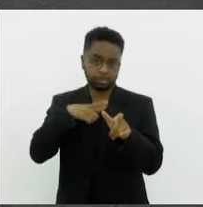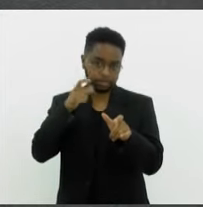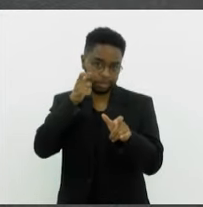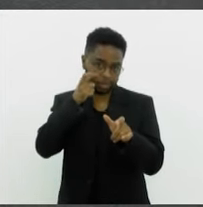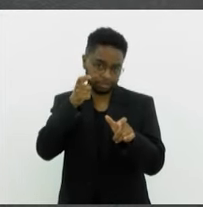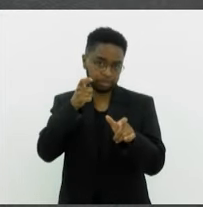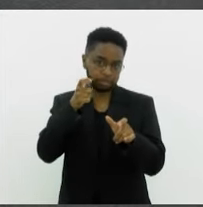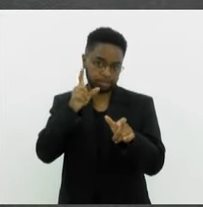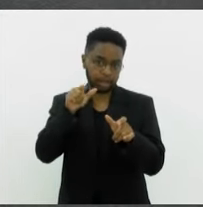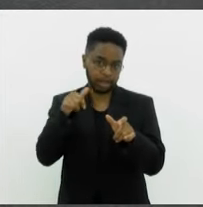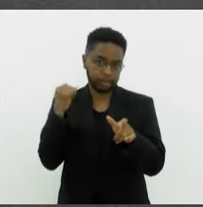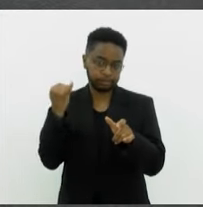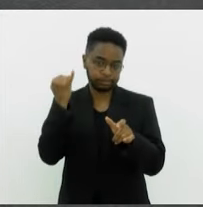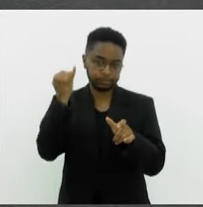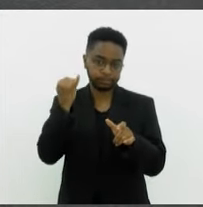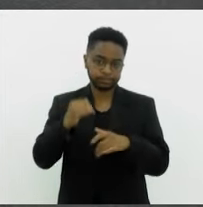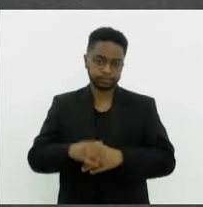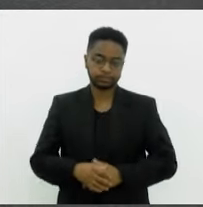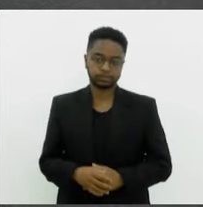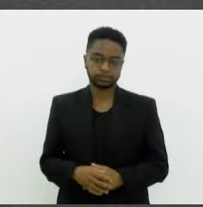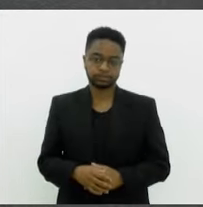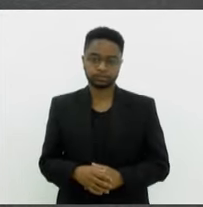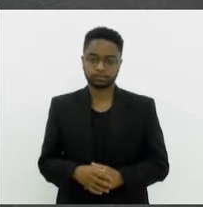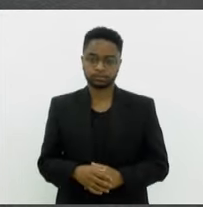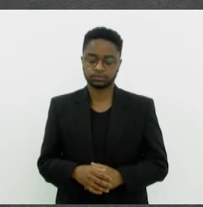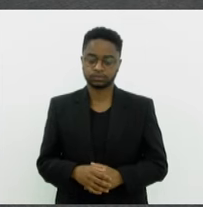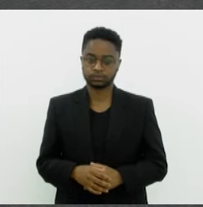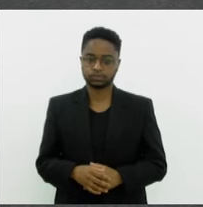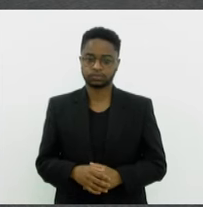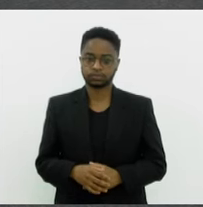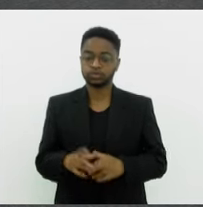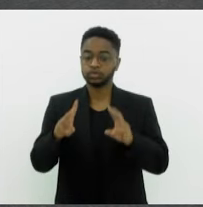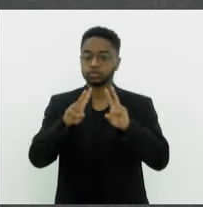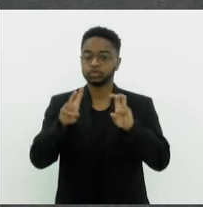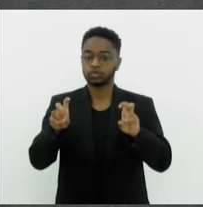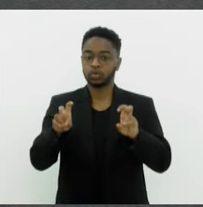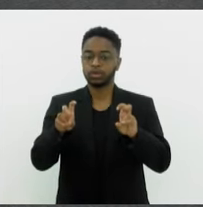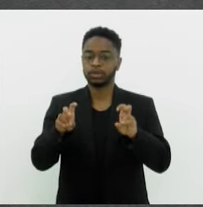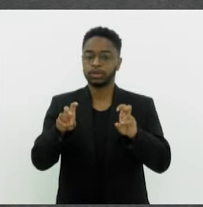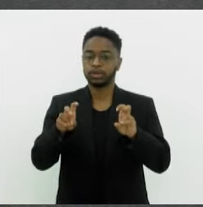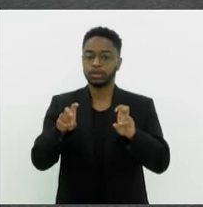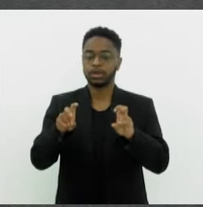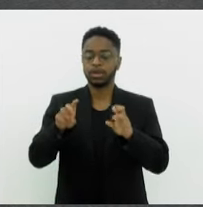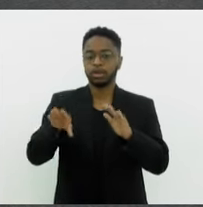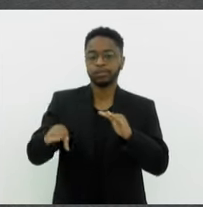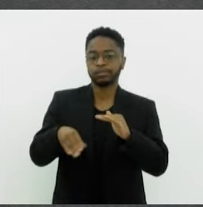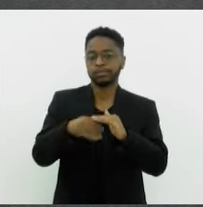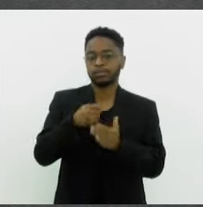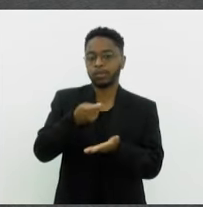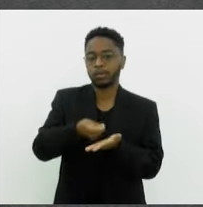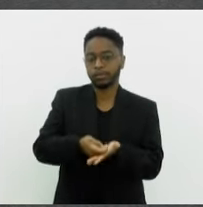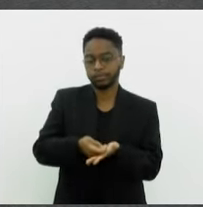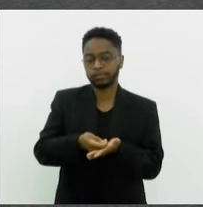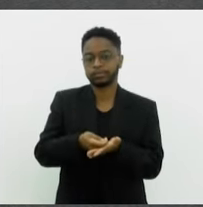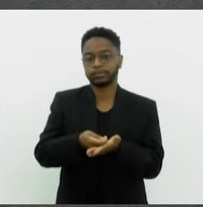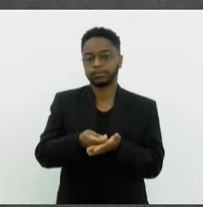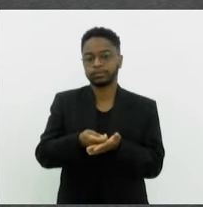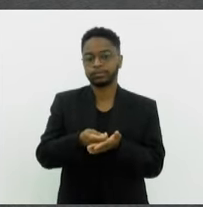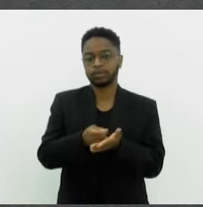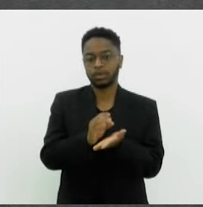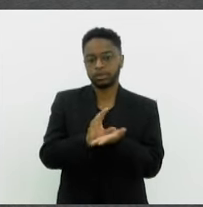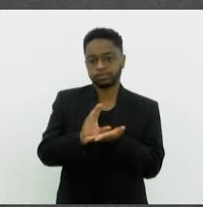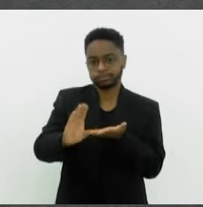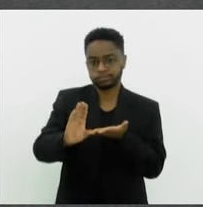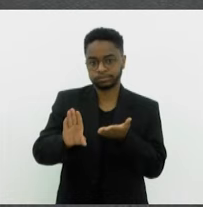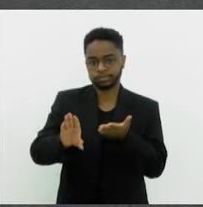e deputadas também, que é a questão das emendas impositivas. Então, nós fizemos um acordo, deputada Tia